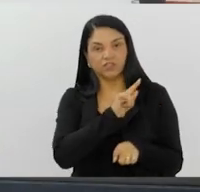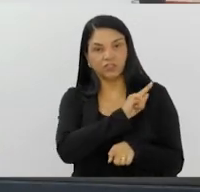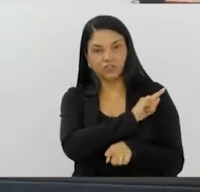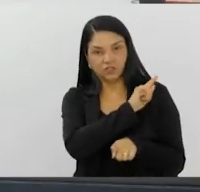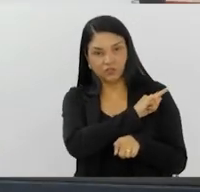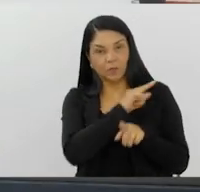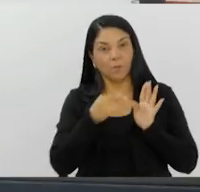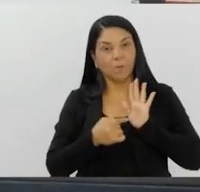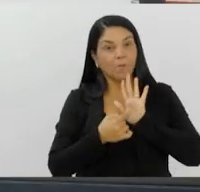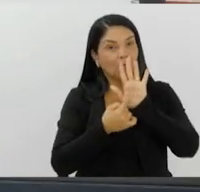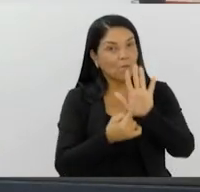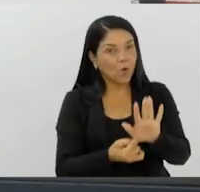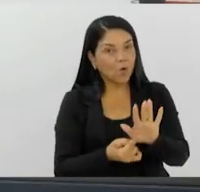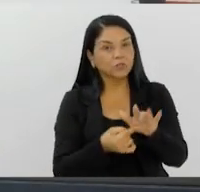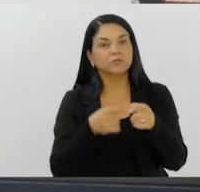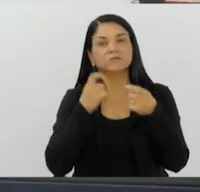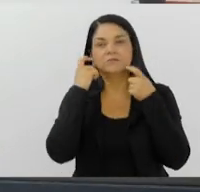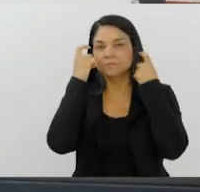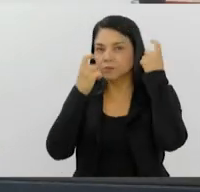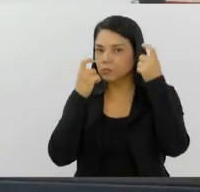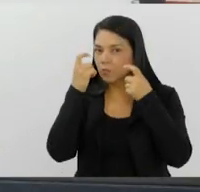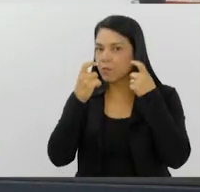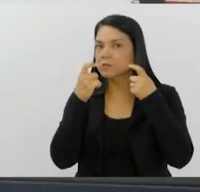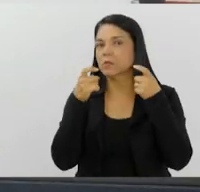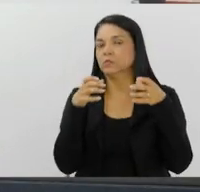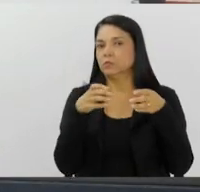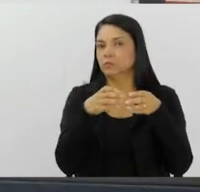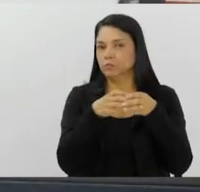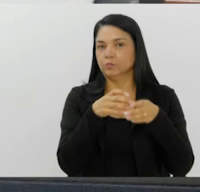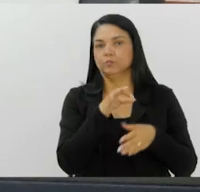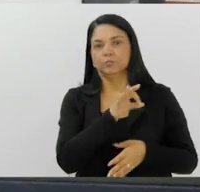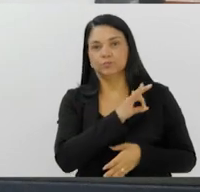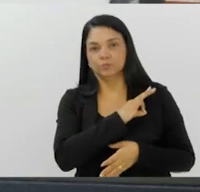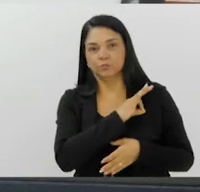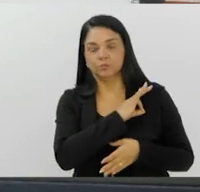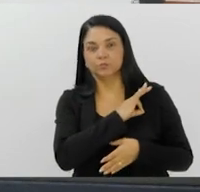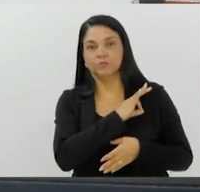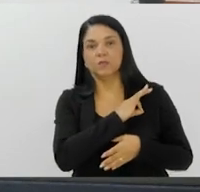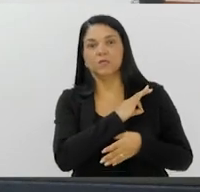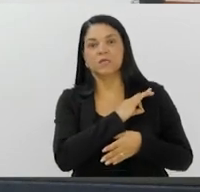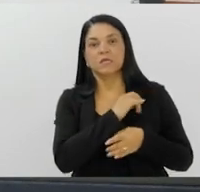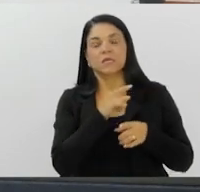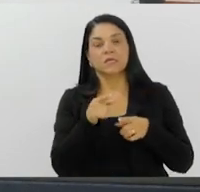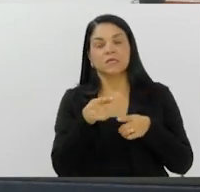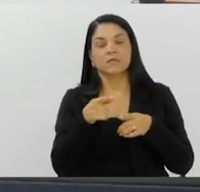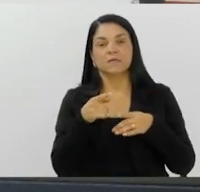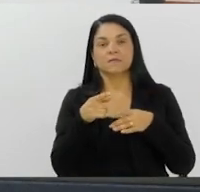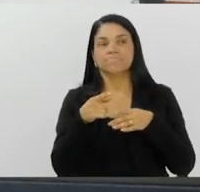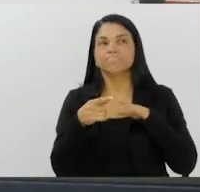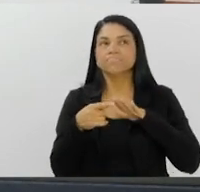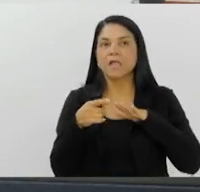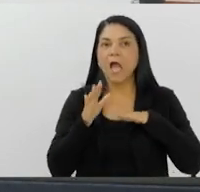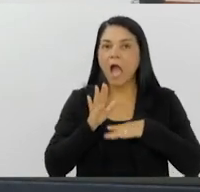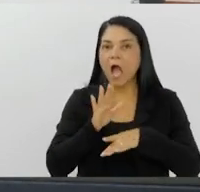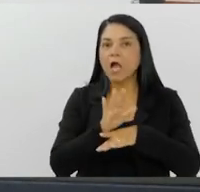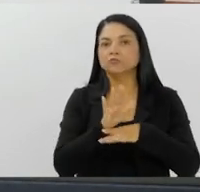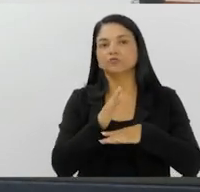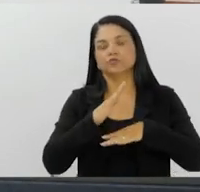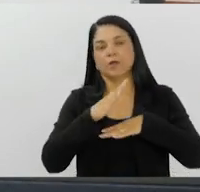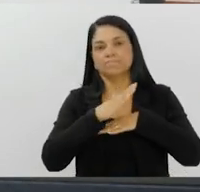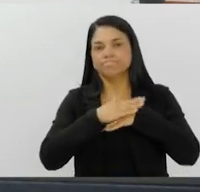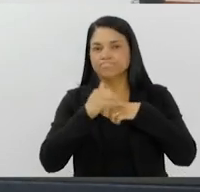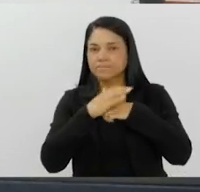demonstra a nossa preocupação em trazer Acalanto em trazer ajustes